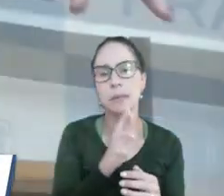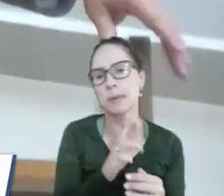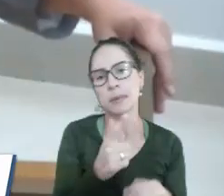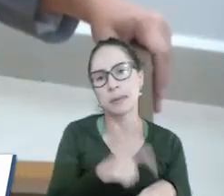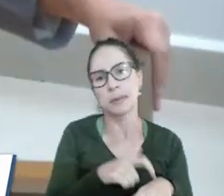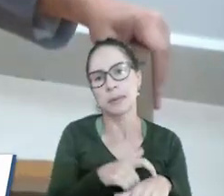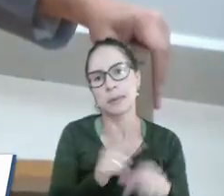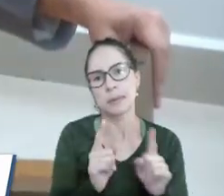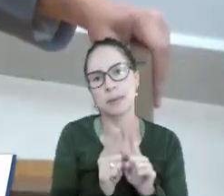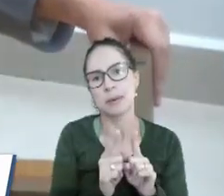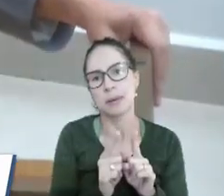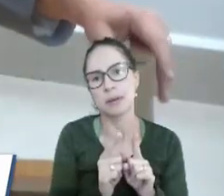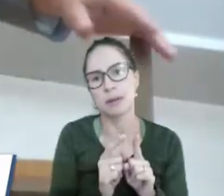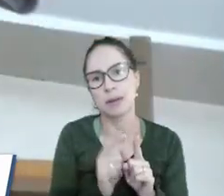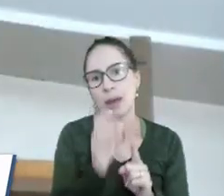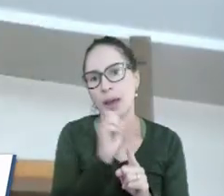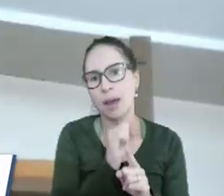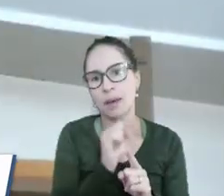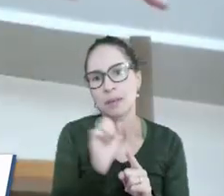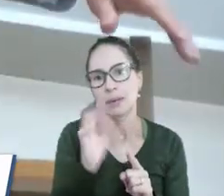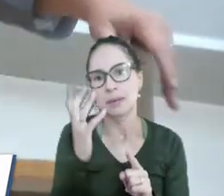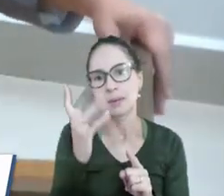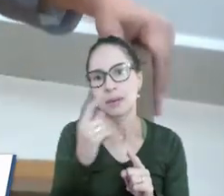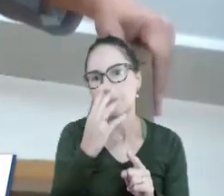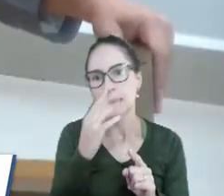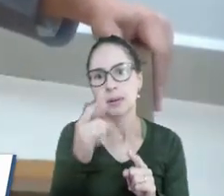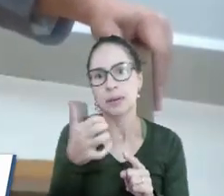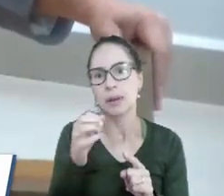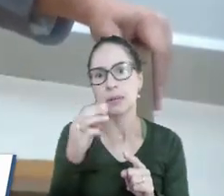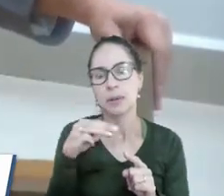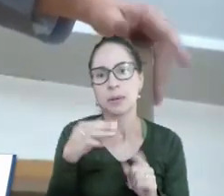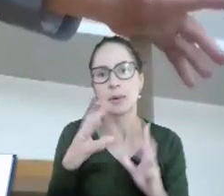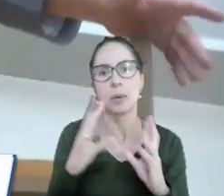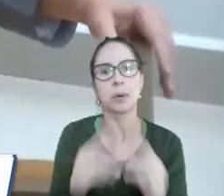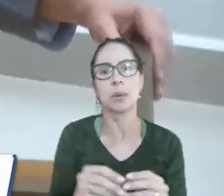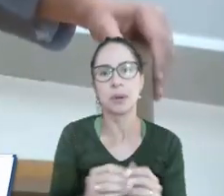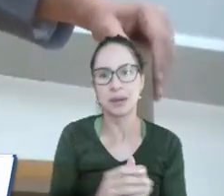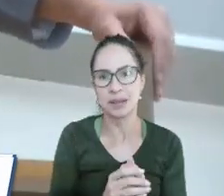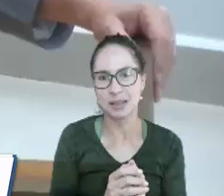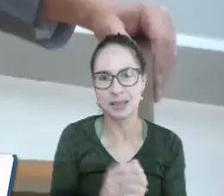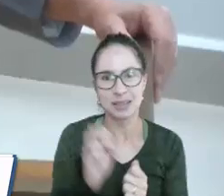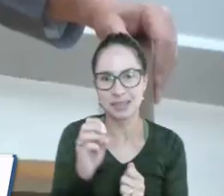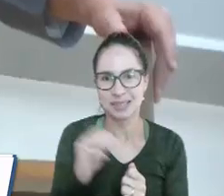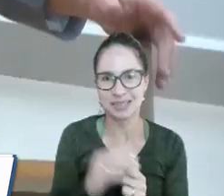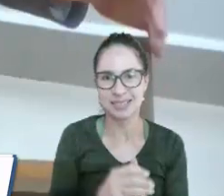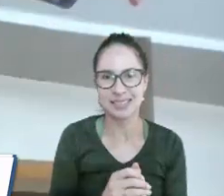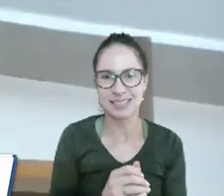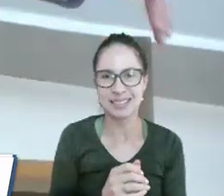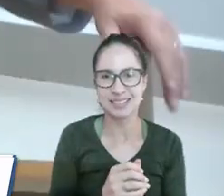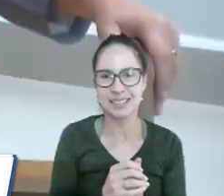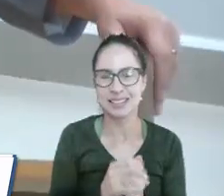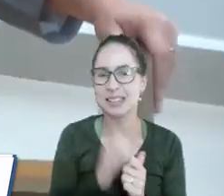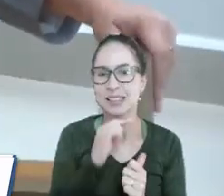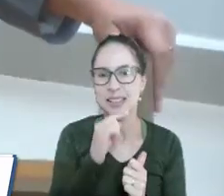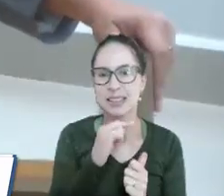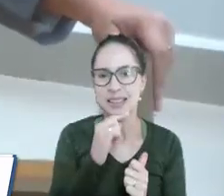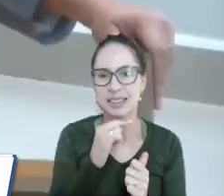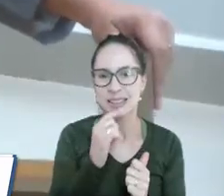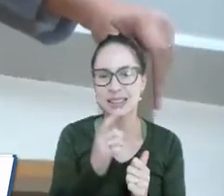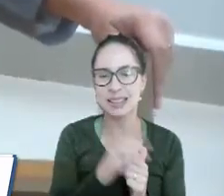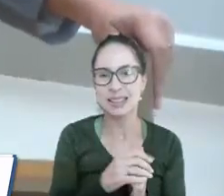não sei o que aconteceu aquela hora lá, porque parece que meus 10 minutos virou 5, não estava conseguindo...